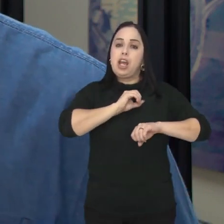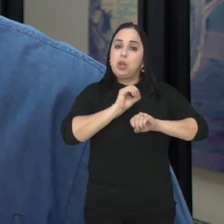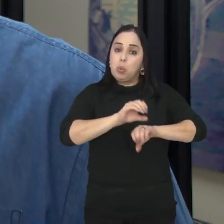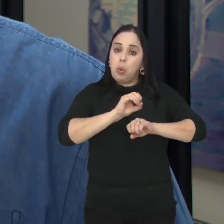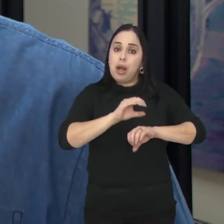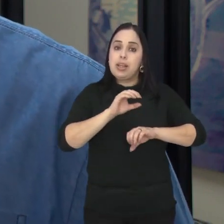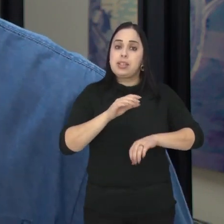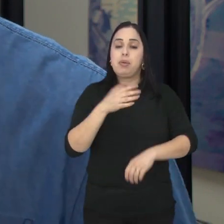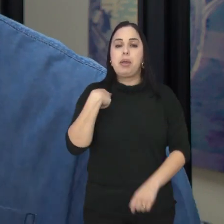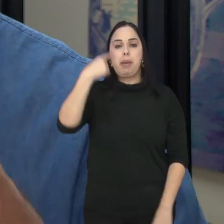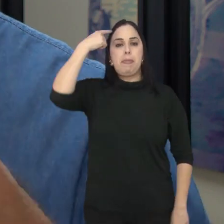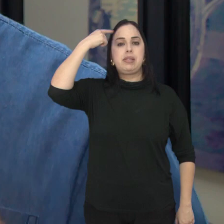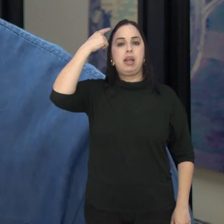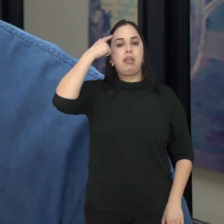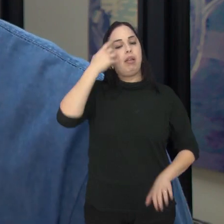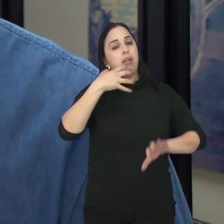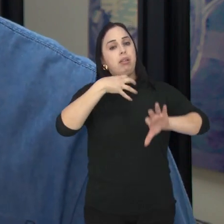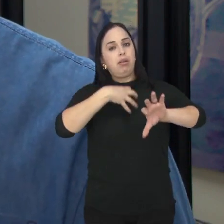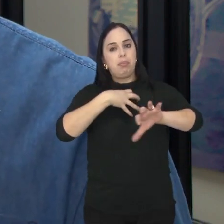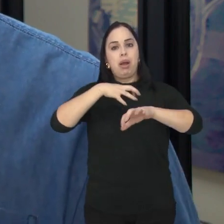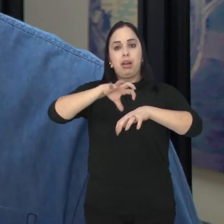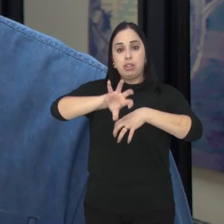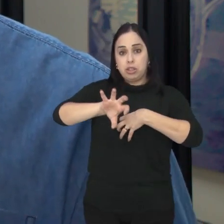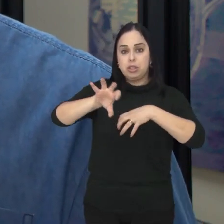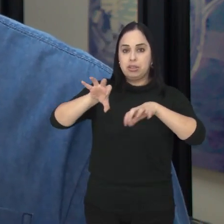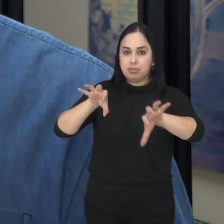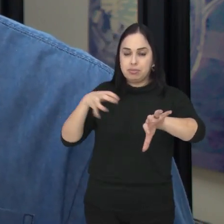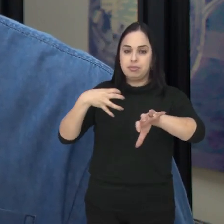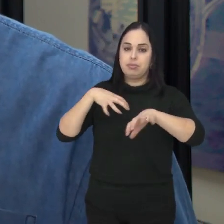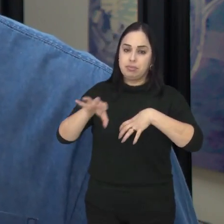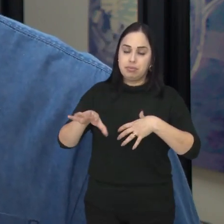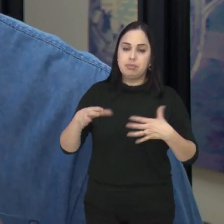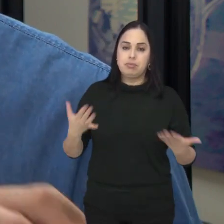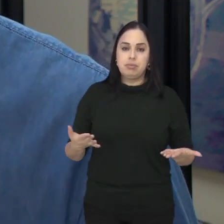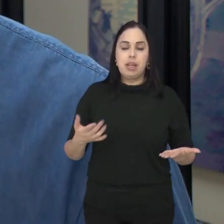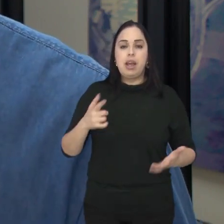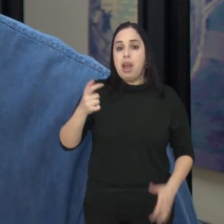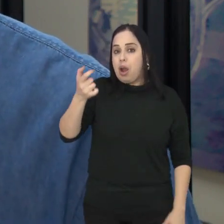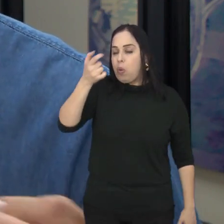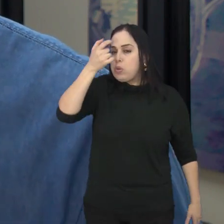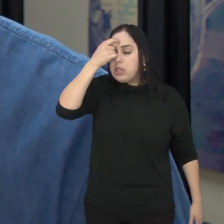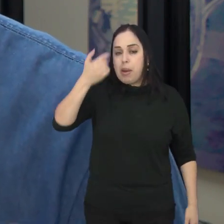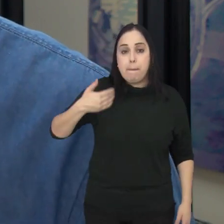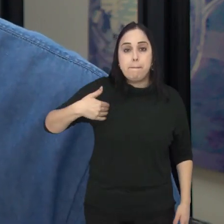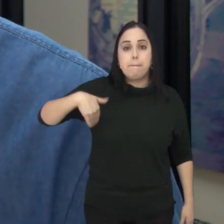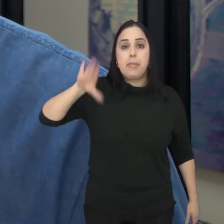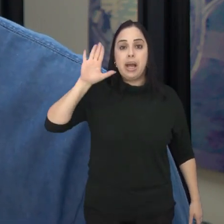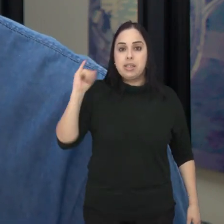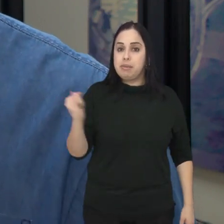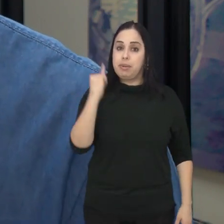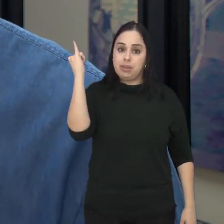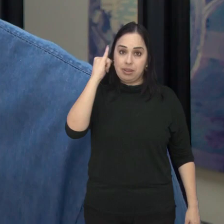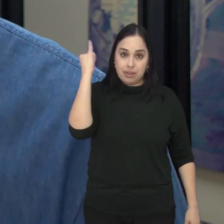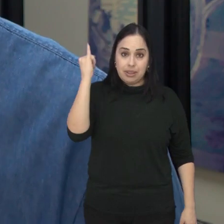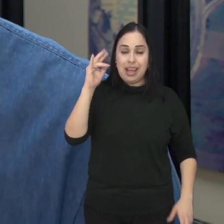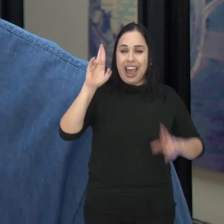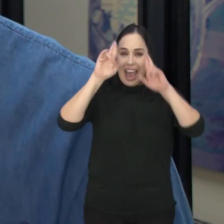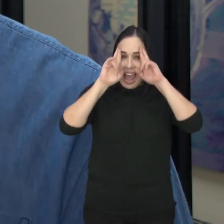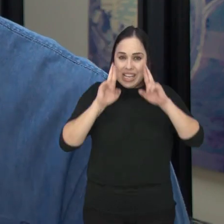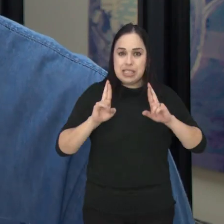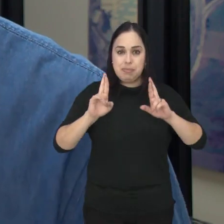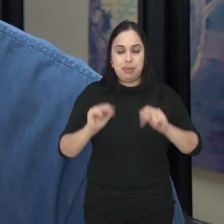olhar pelo próximo, não só a nós, né? Isso é a maior conscientização que a gente tem dentro do